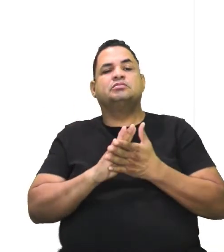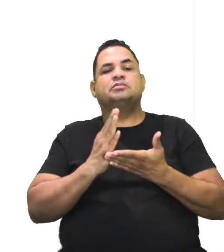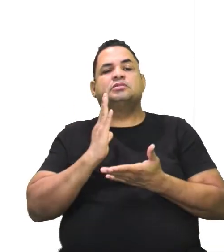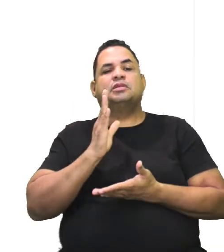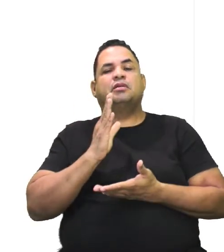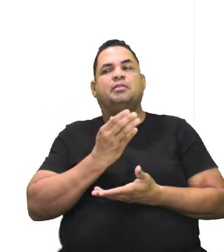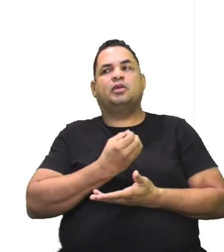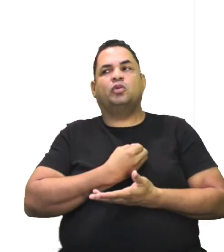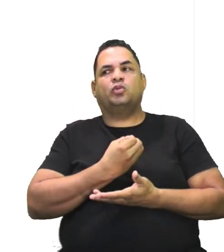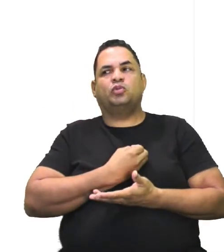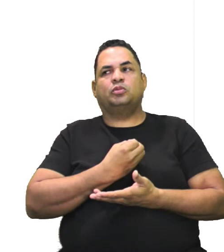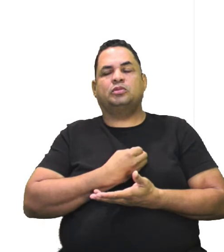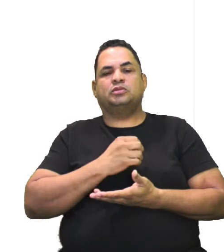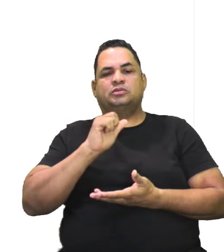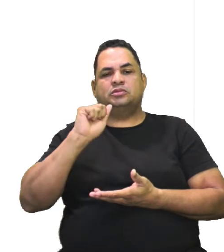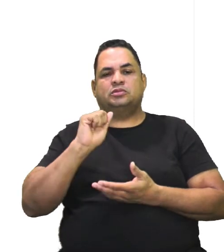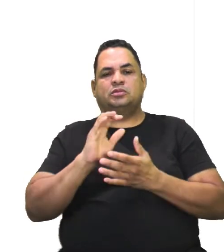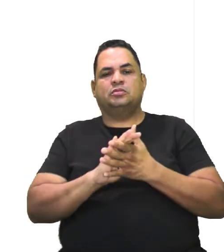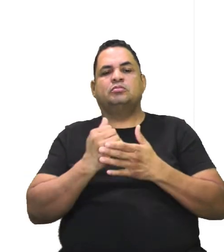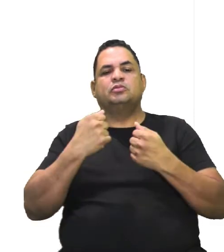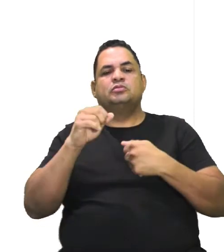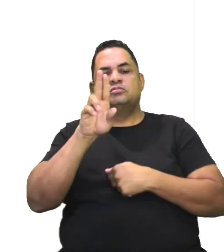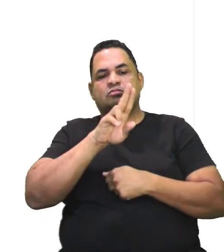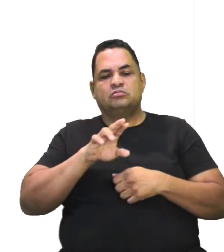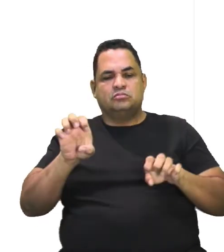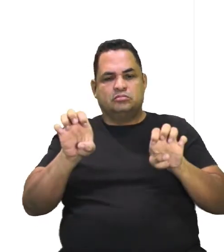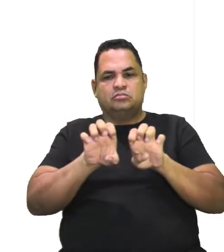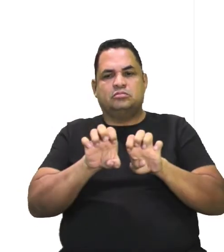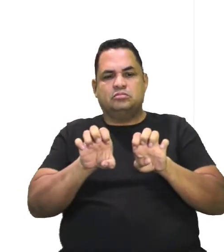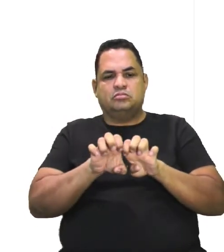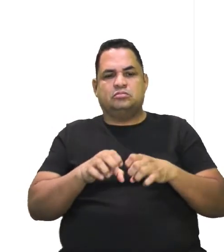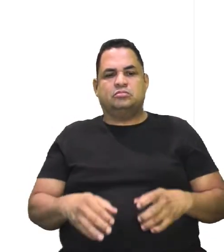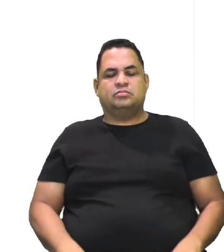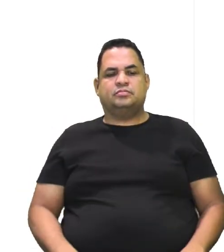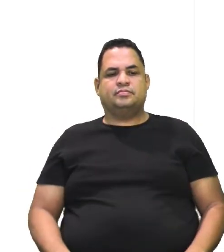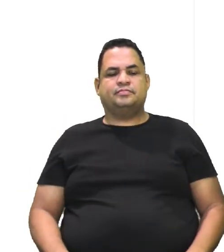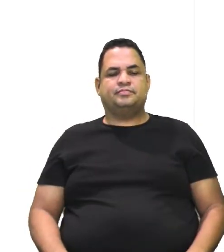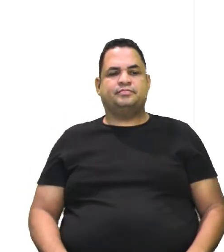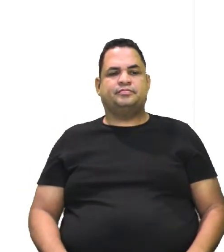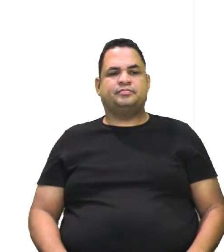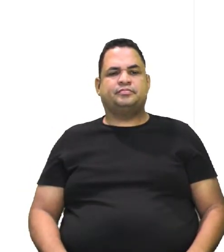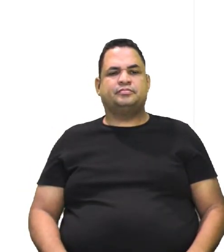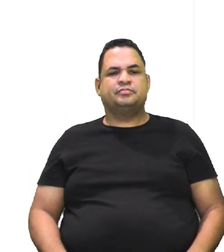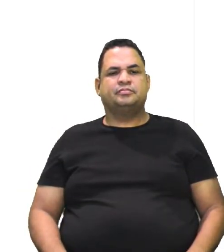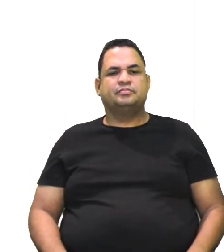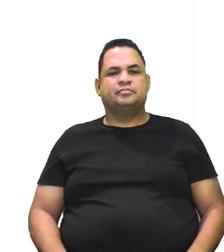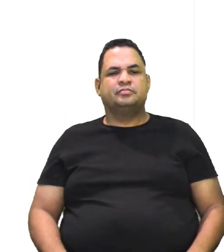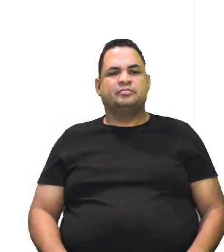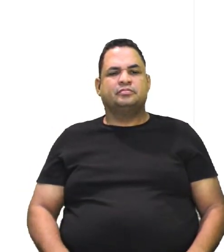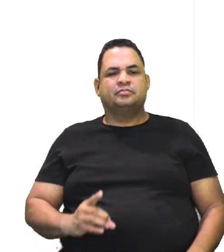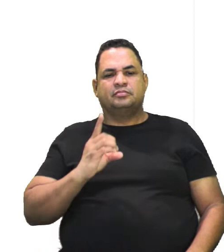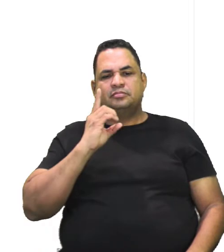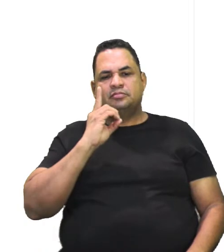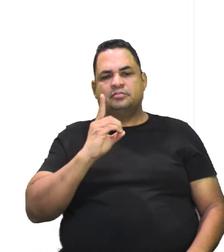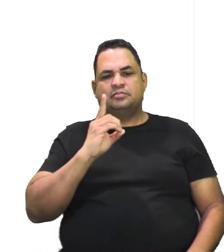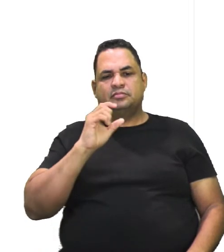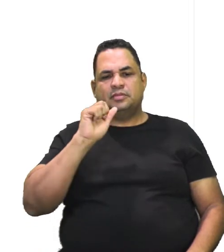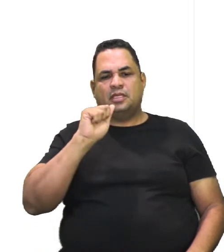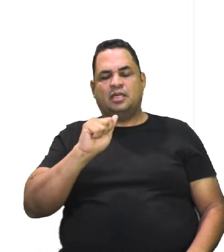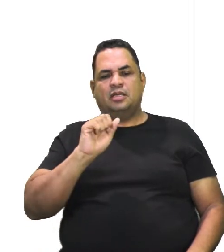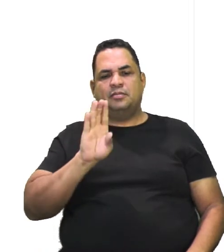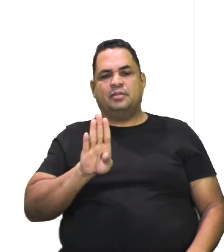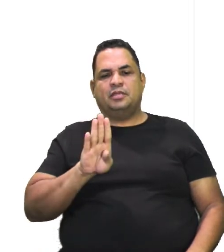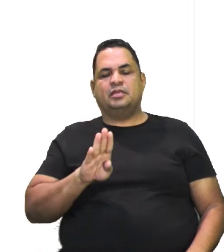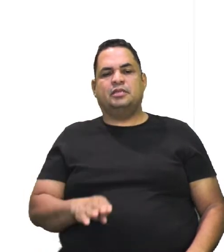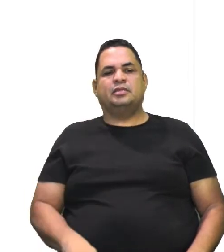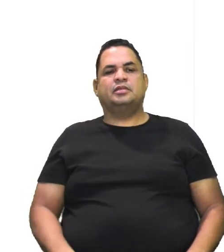A. Podemos usar a equação agora? Podemos. Vamos lá? Então, agora é importante, né? Vamos lá. A distância entre o ponto A e B vai ser